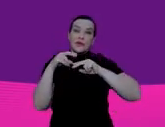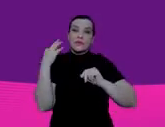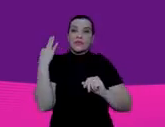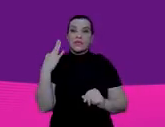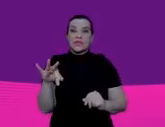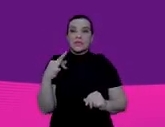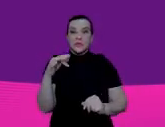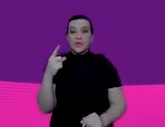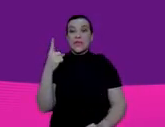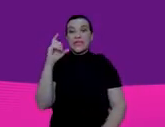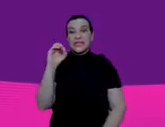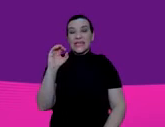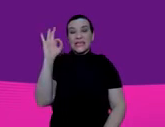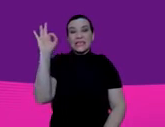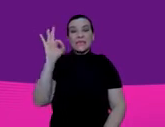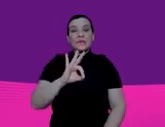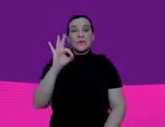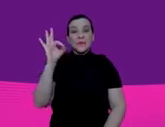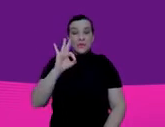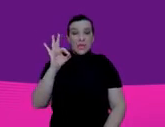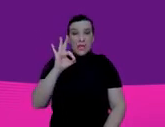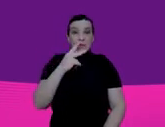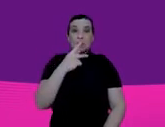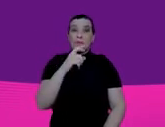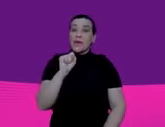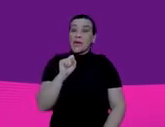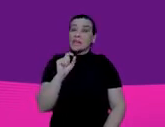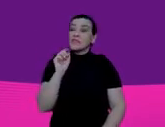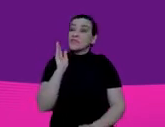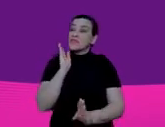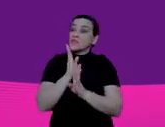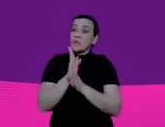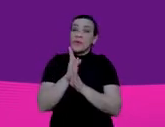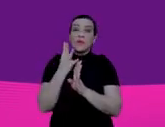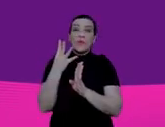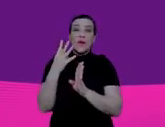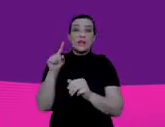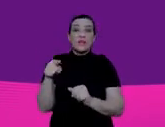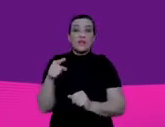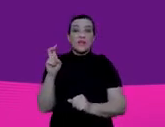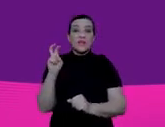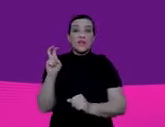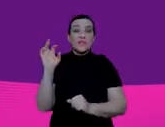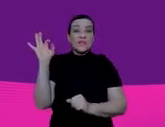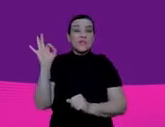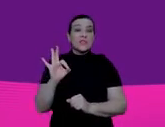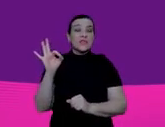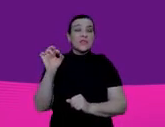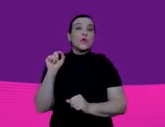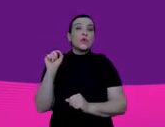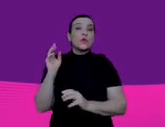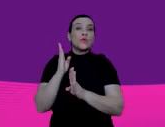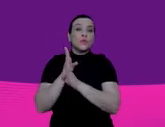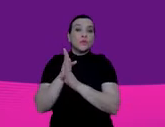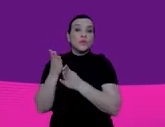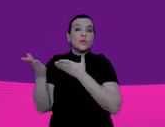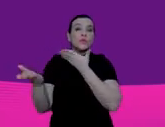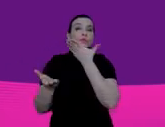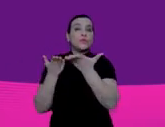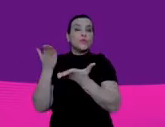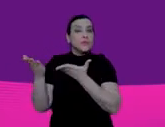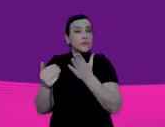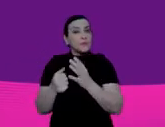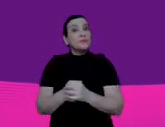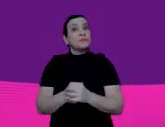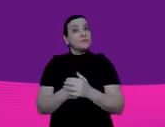na consulta tiveram um diagnóstico, só 4,5% tiveram uma consulta, um diagnóstico e um tratamento. E é isso que esses